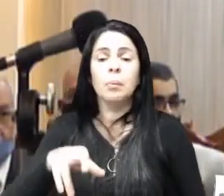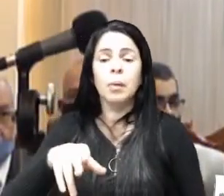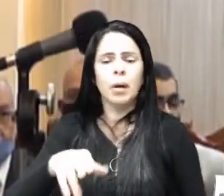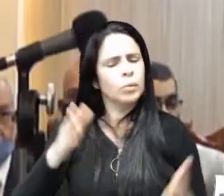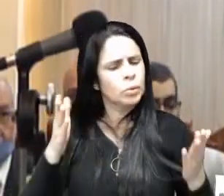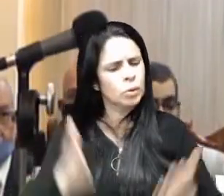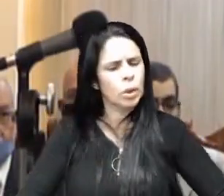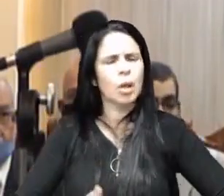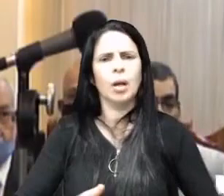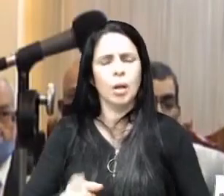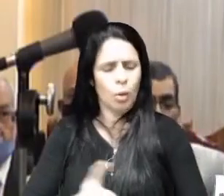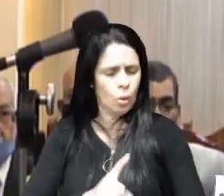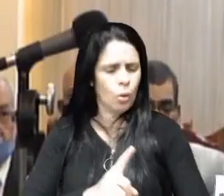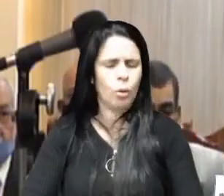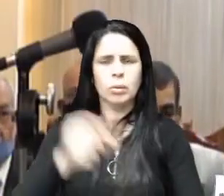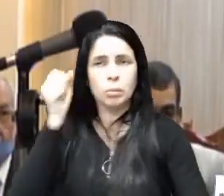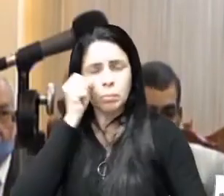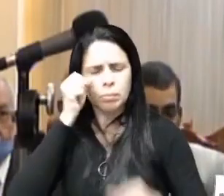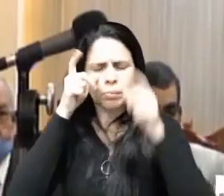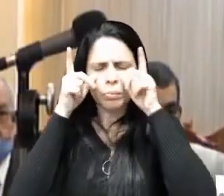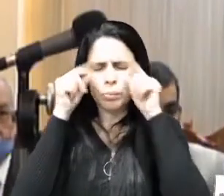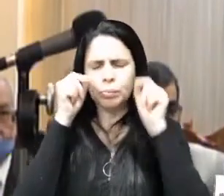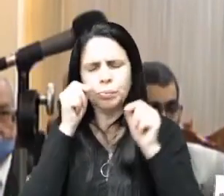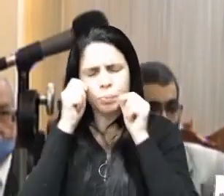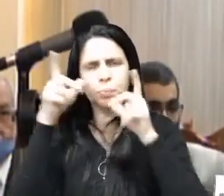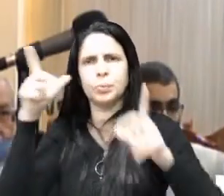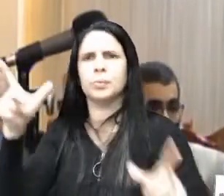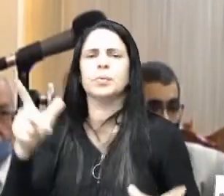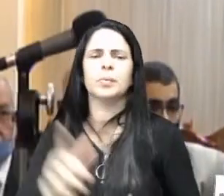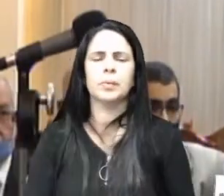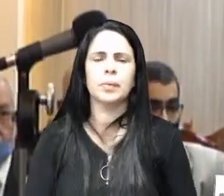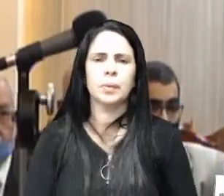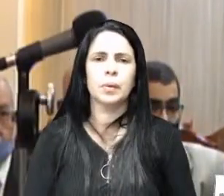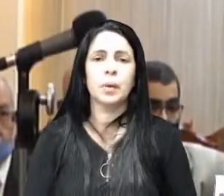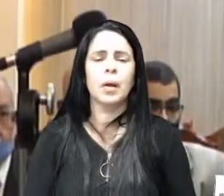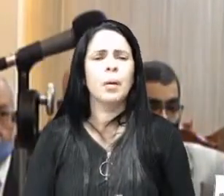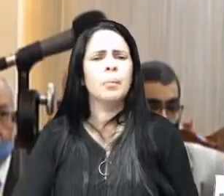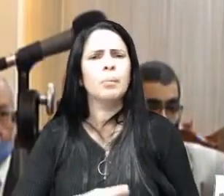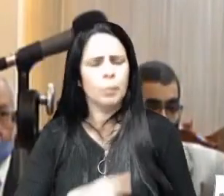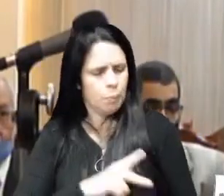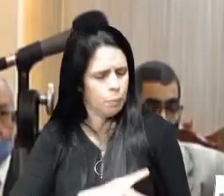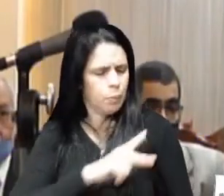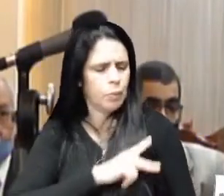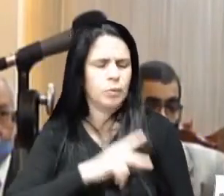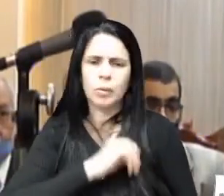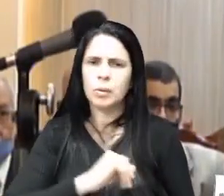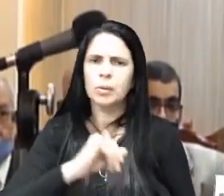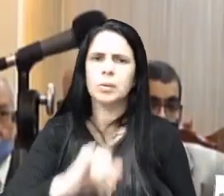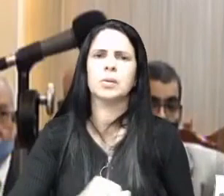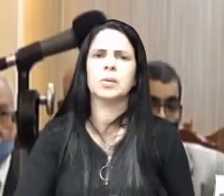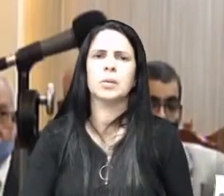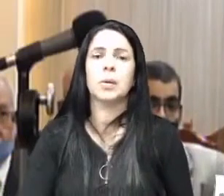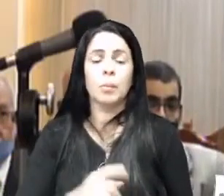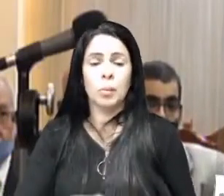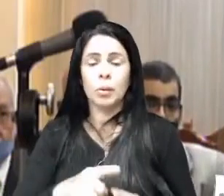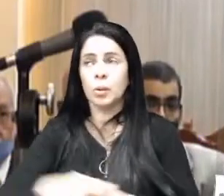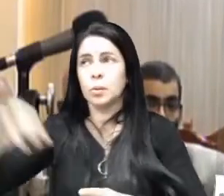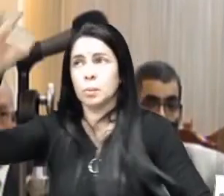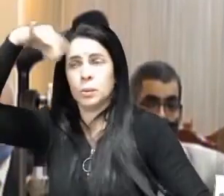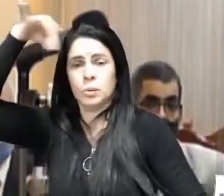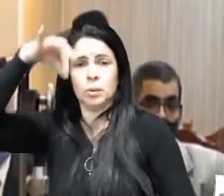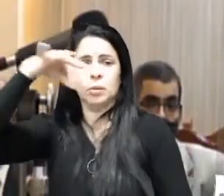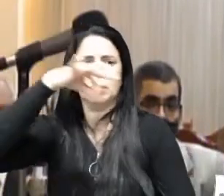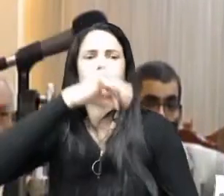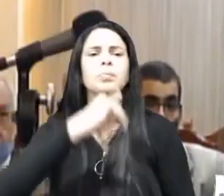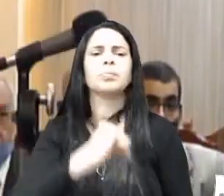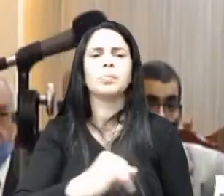de despertarmos do sono. Por que Paulo disse isso? Porque o Espírito Santo revelava a Paulo que quando chegasse o tempo